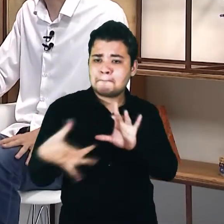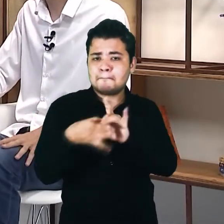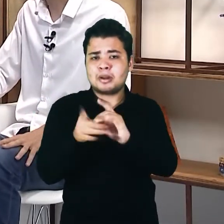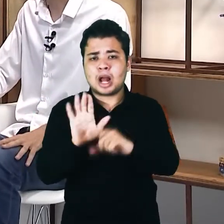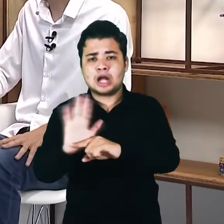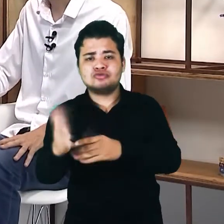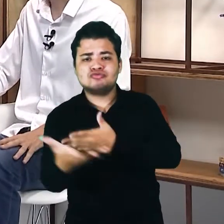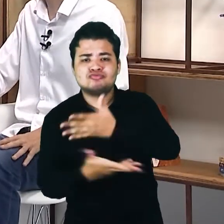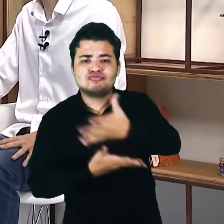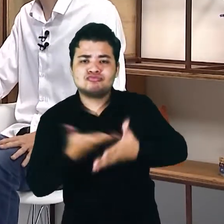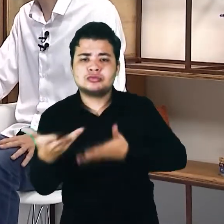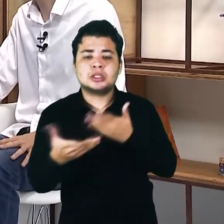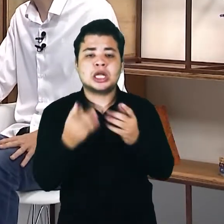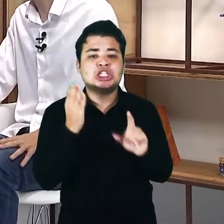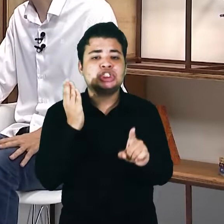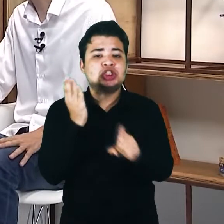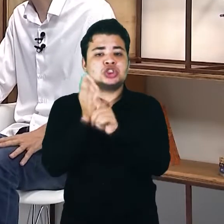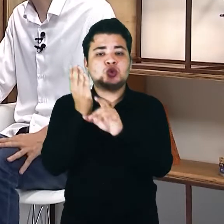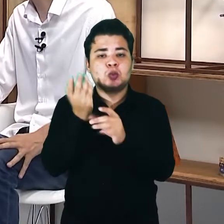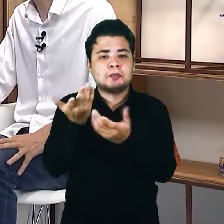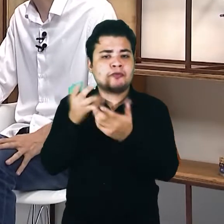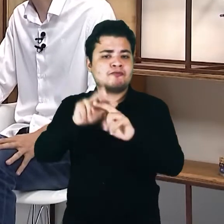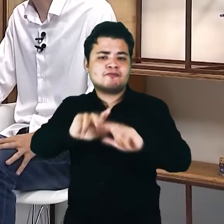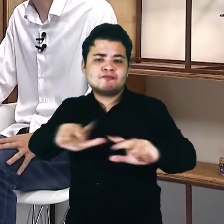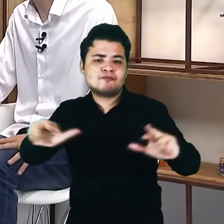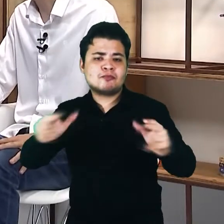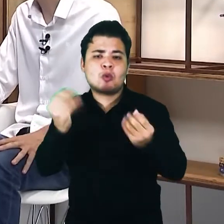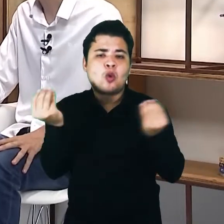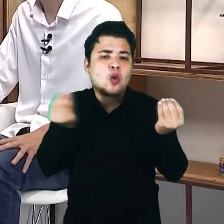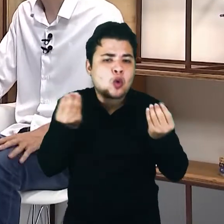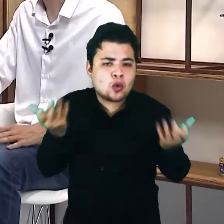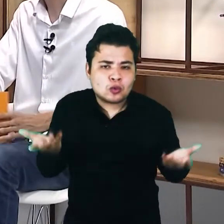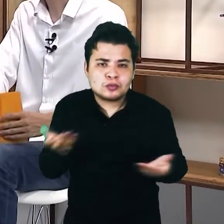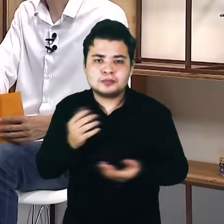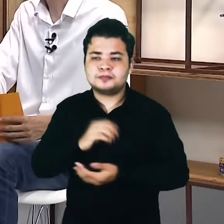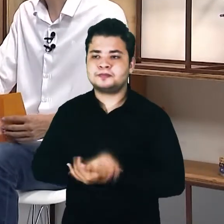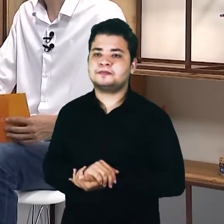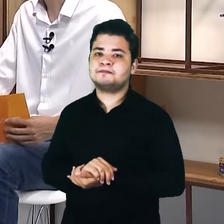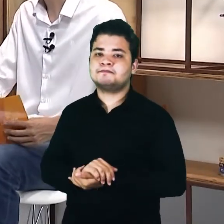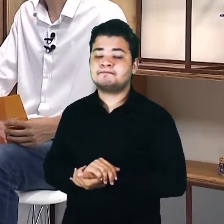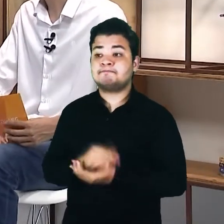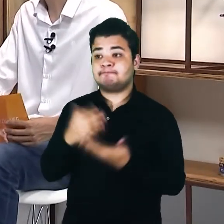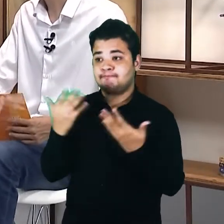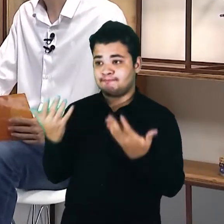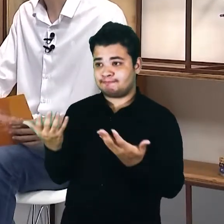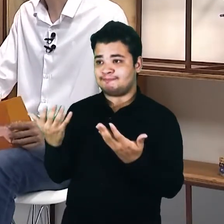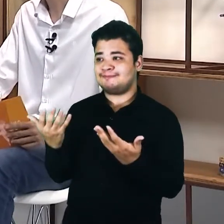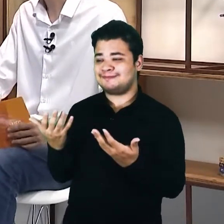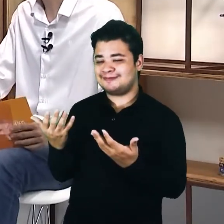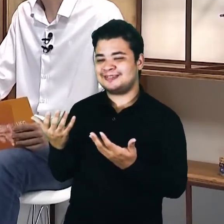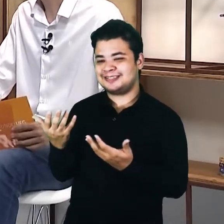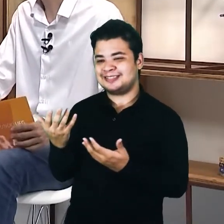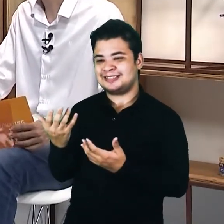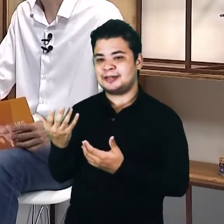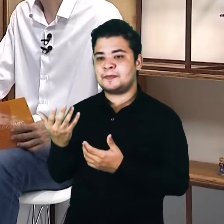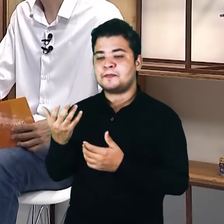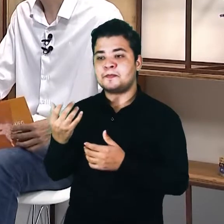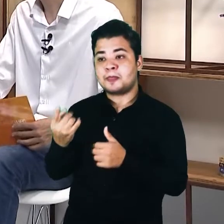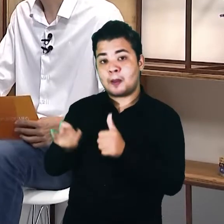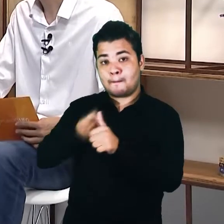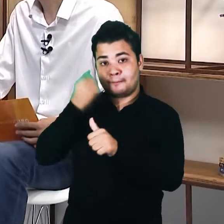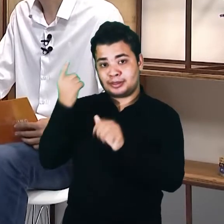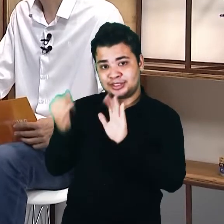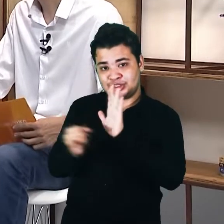as descobertas? Quais são as suas considerações sobre essa parceria? Então, como eu disse, no